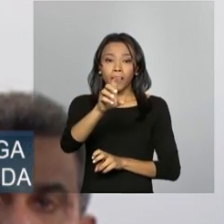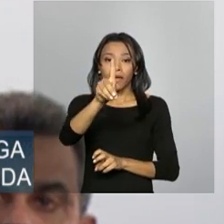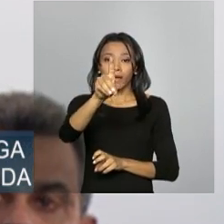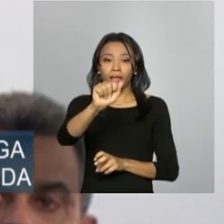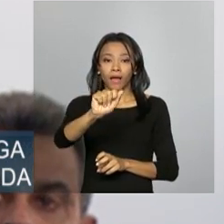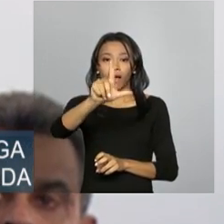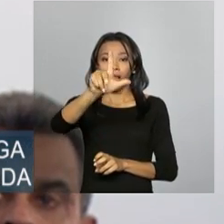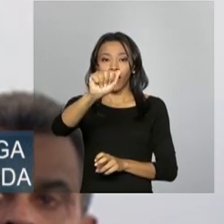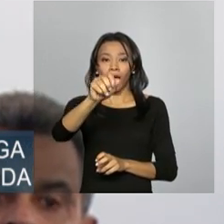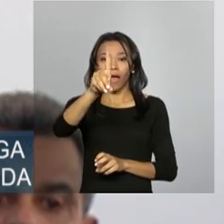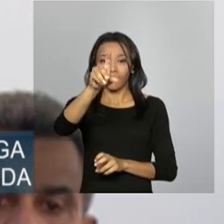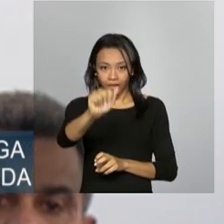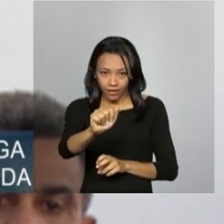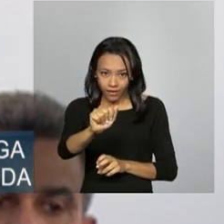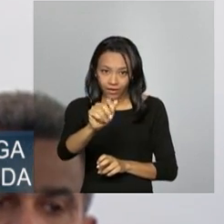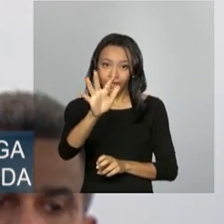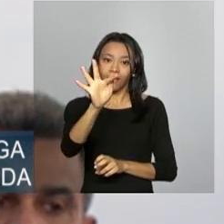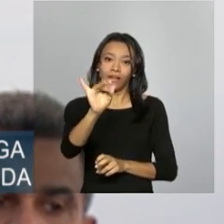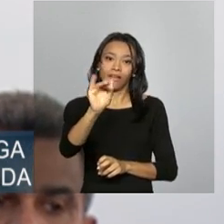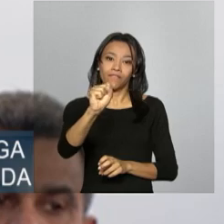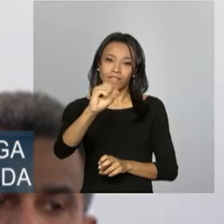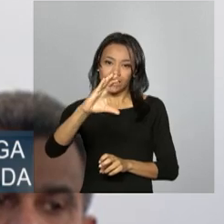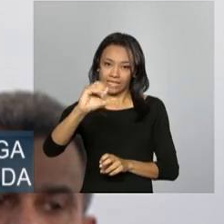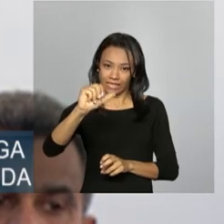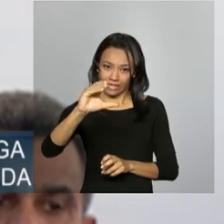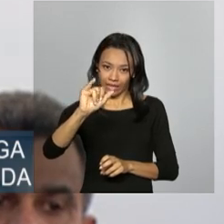o que diabo é isso de pedaladas?